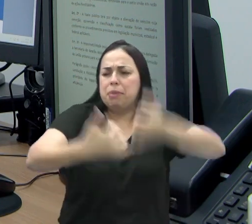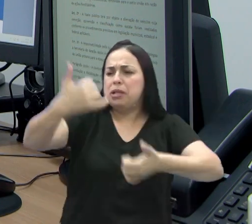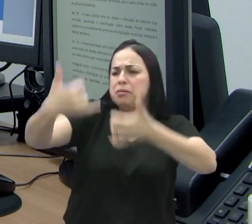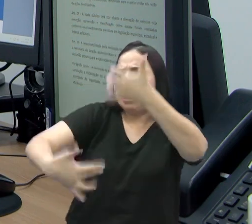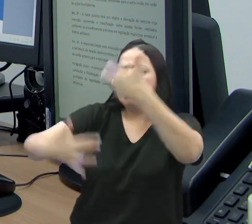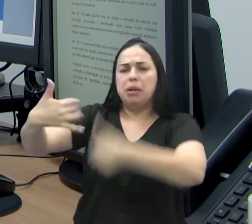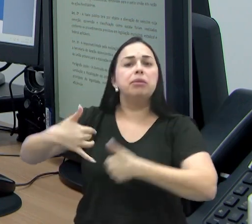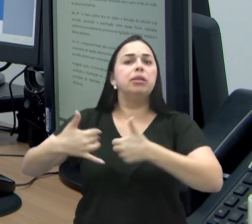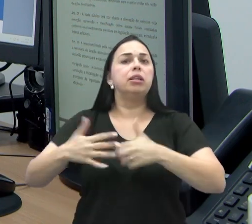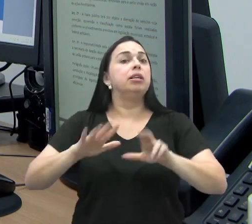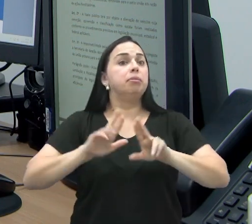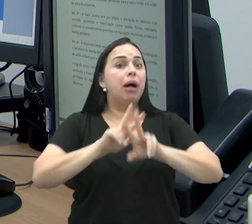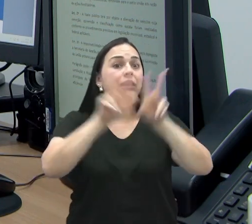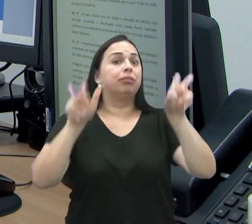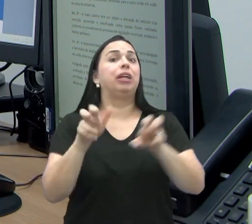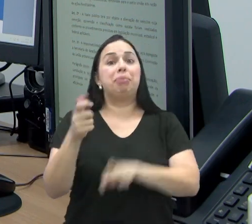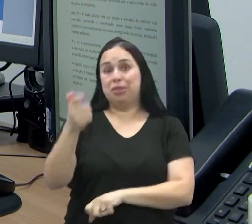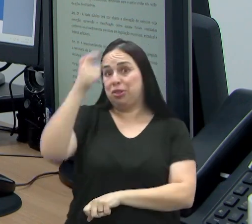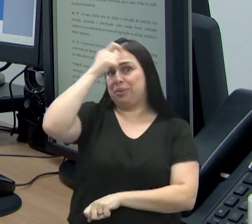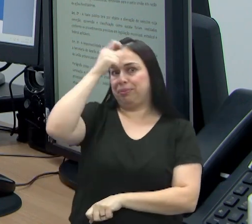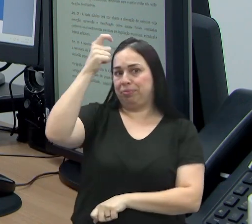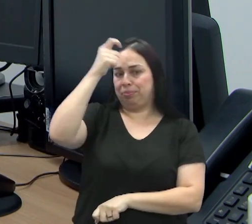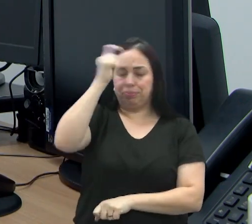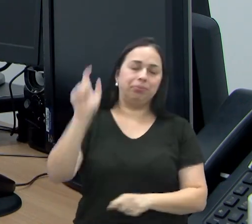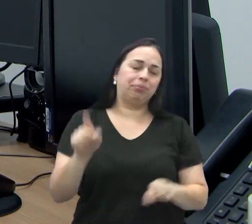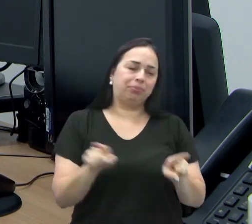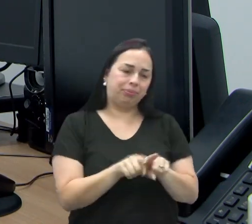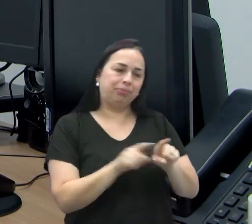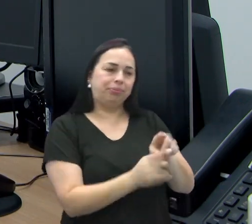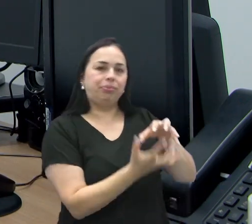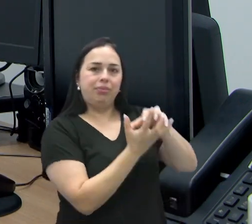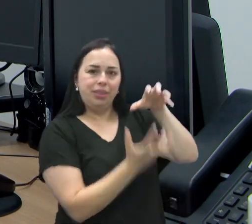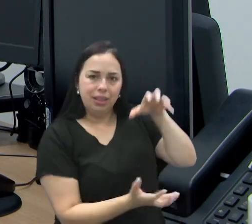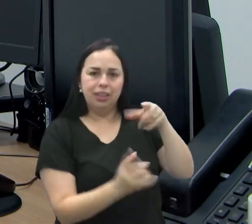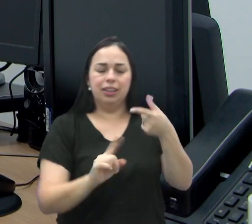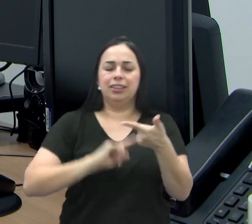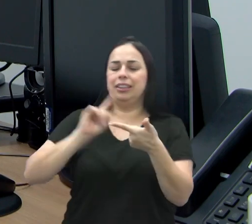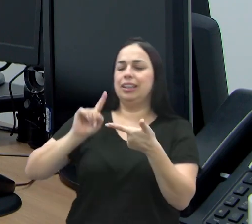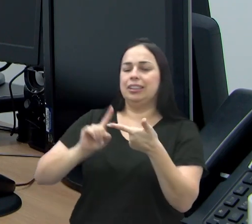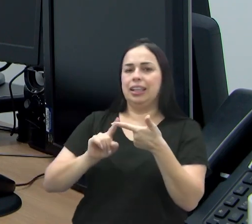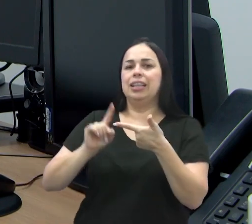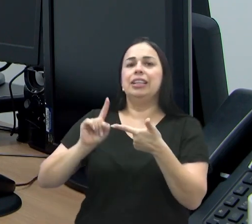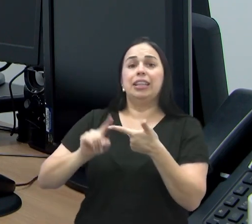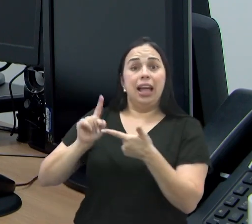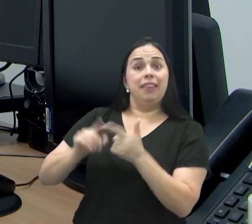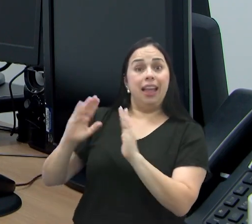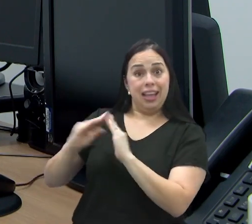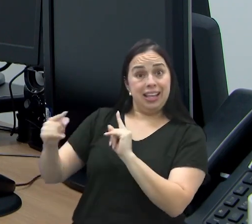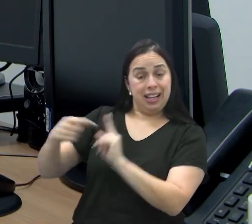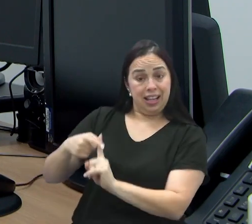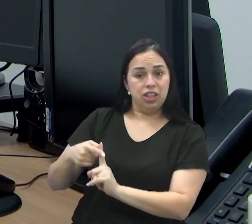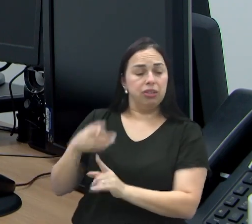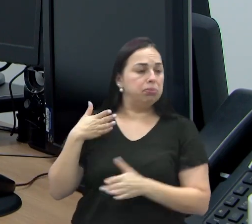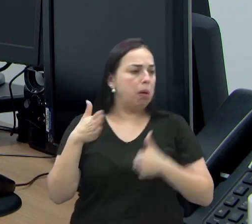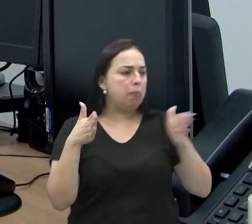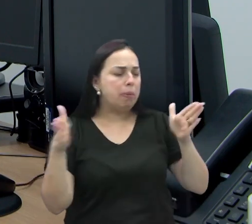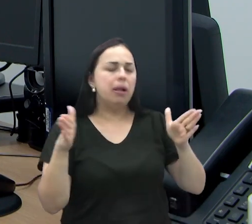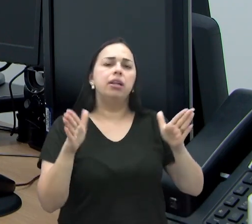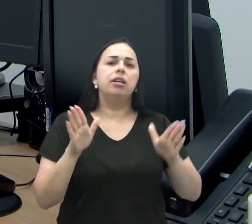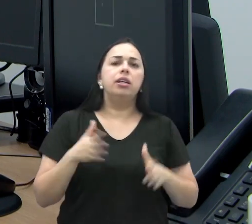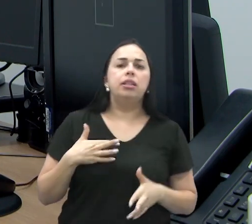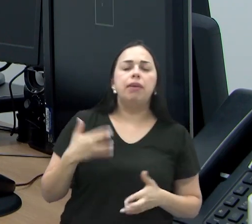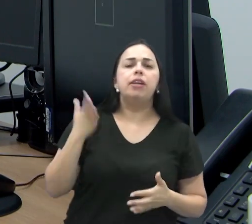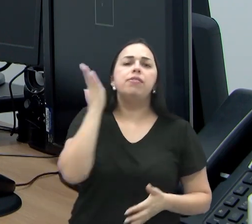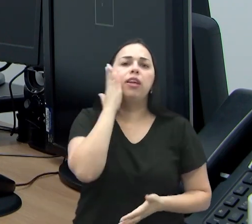questões. Fazemos um trabalho de conscientização em casas dos idosos, em igrejas, né? E vamos mapeando em cima disso os locais que você tem